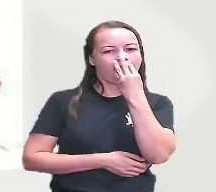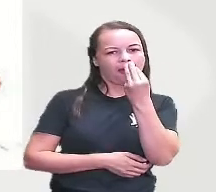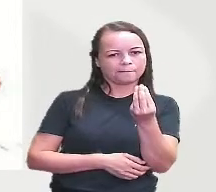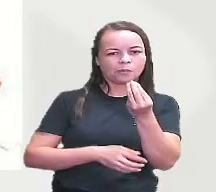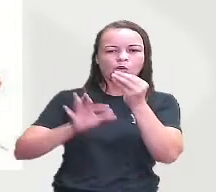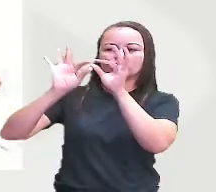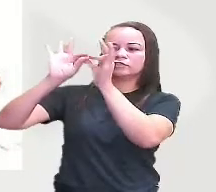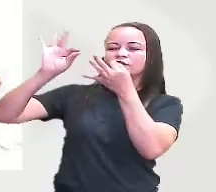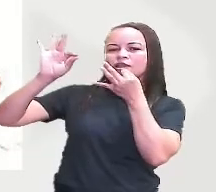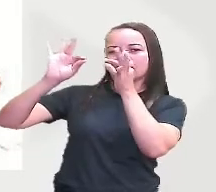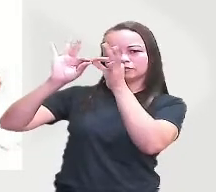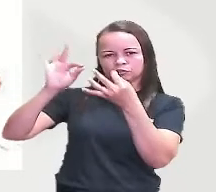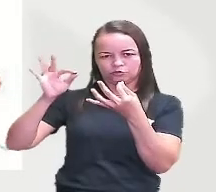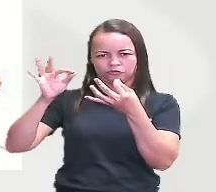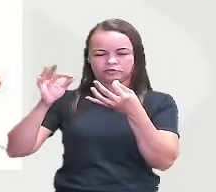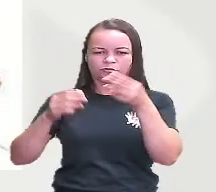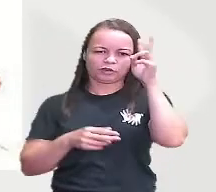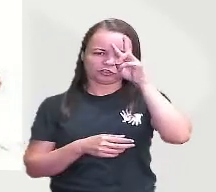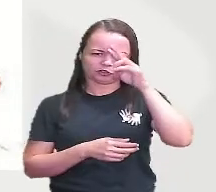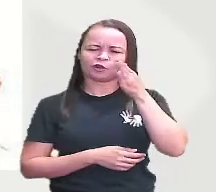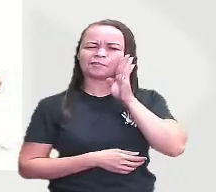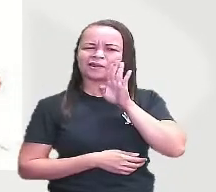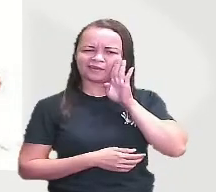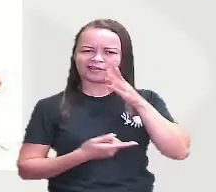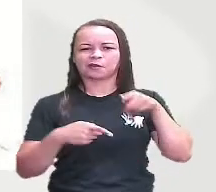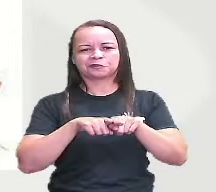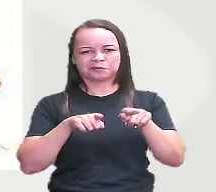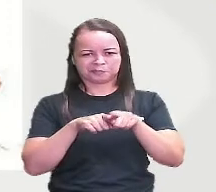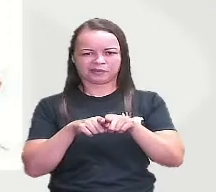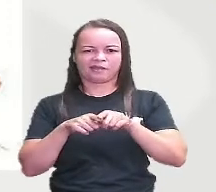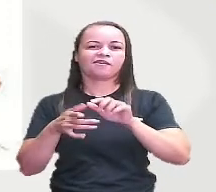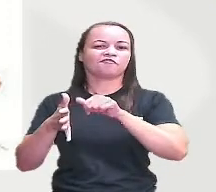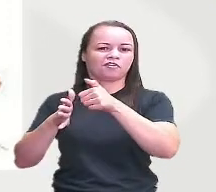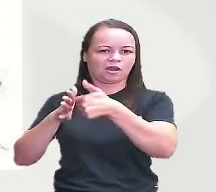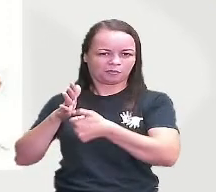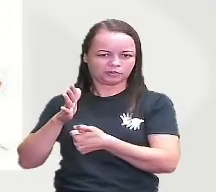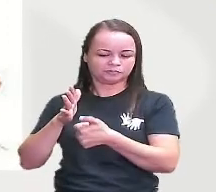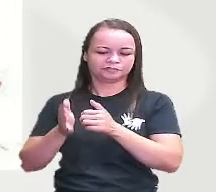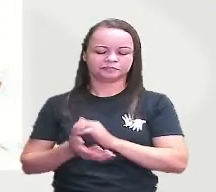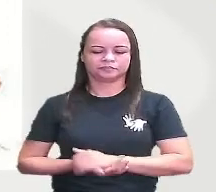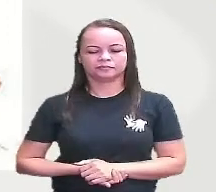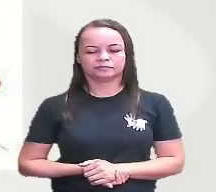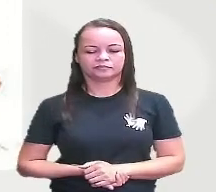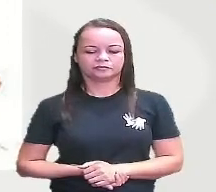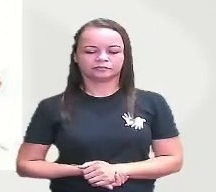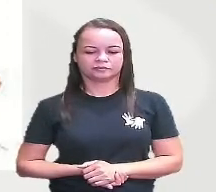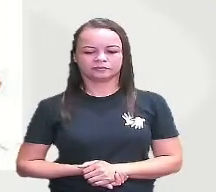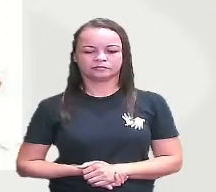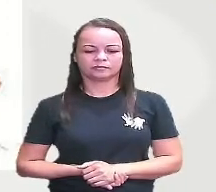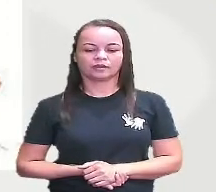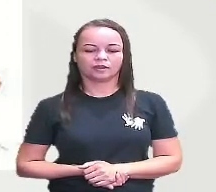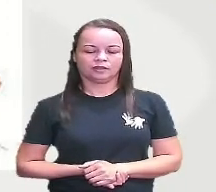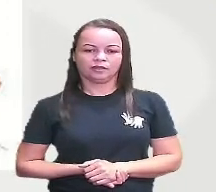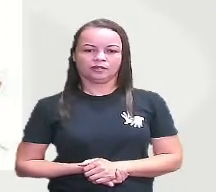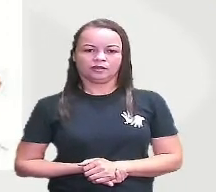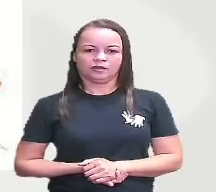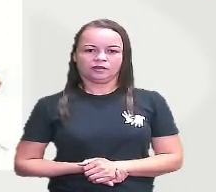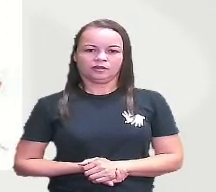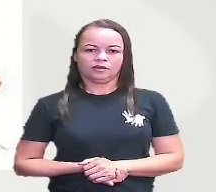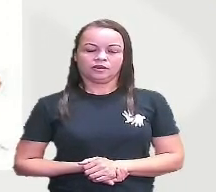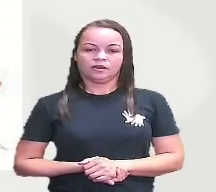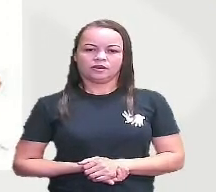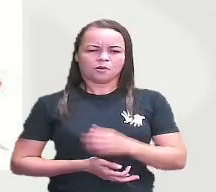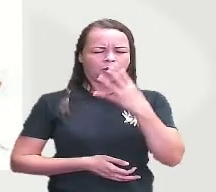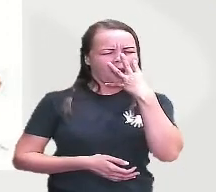É uma história muito legal também, é outro tipo de fábula. Vamos ouvir? Uma raposa